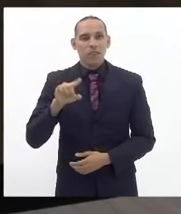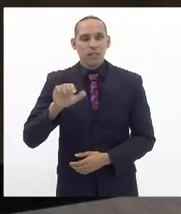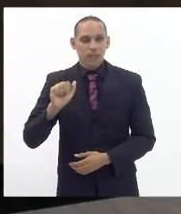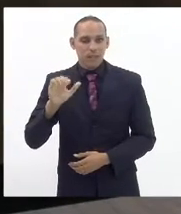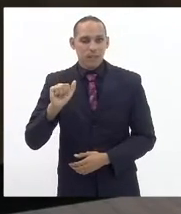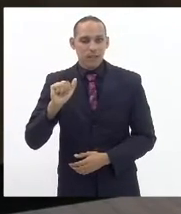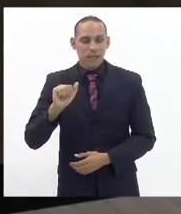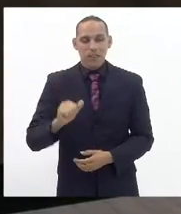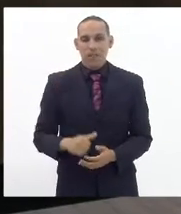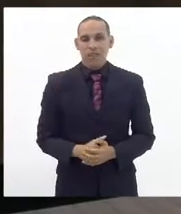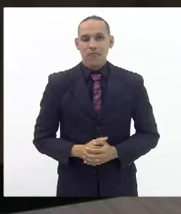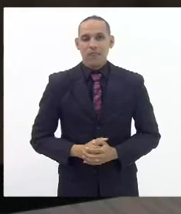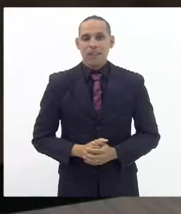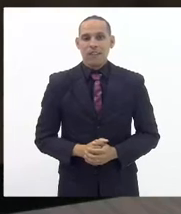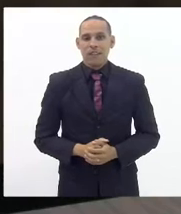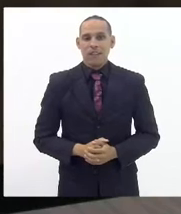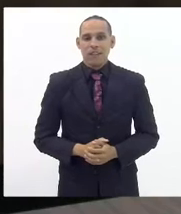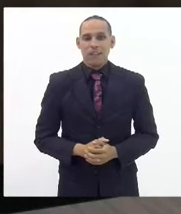O